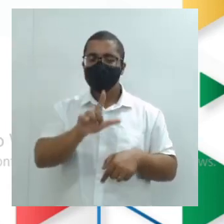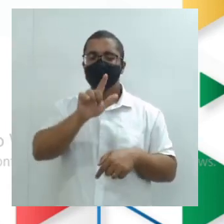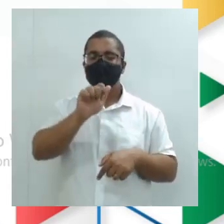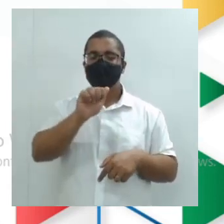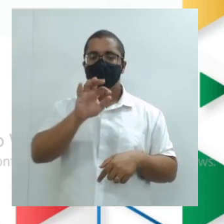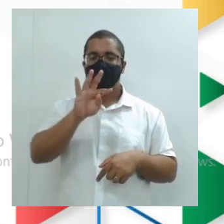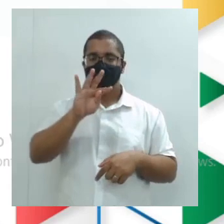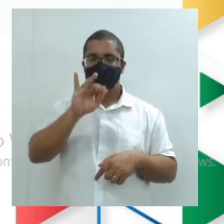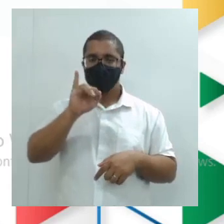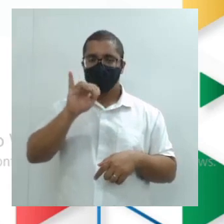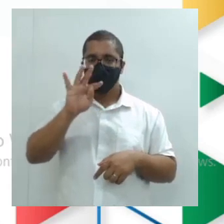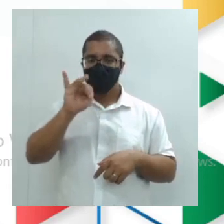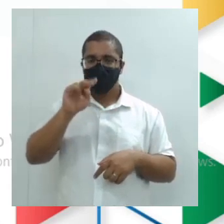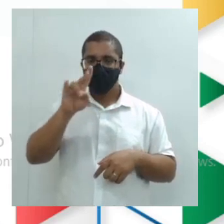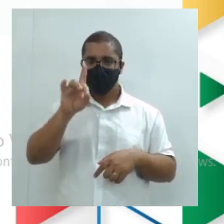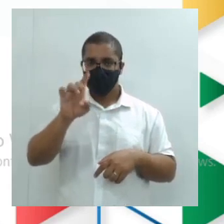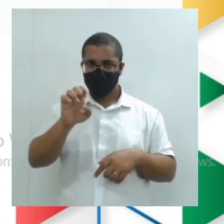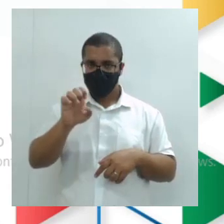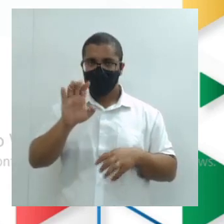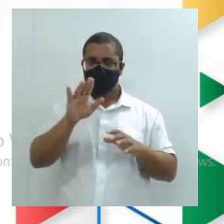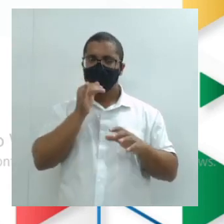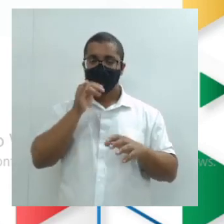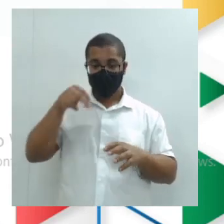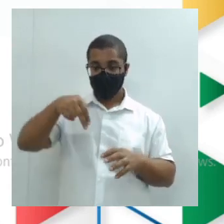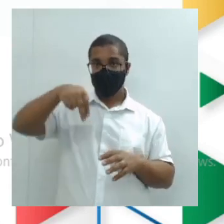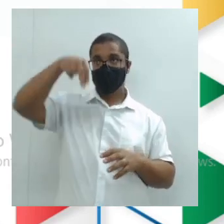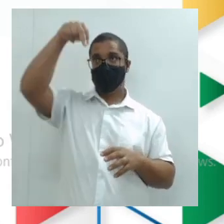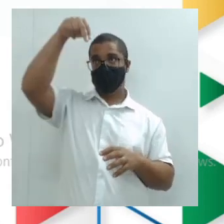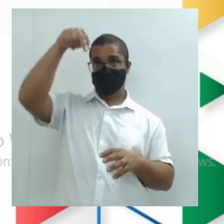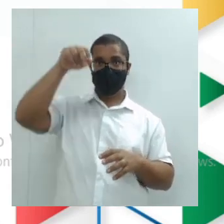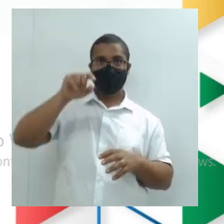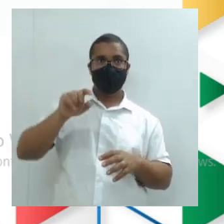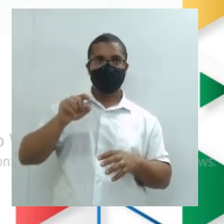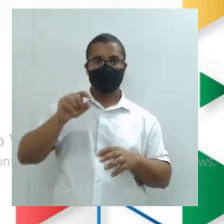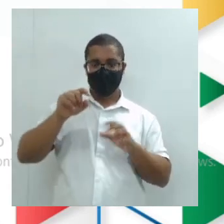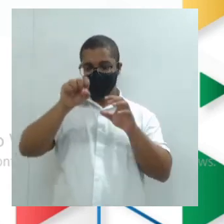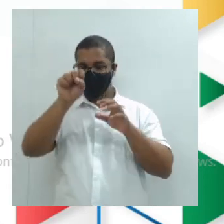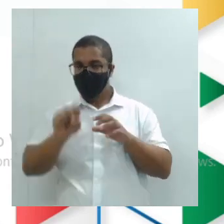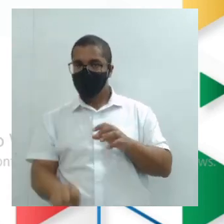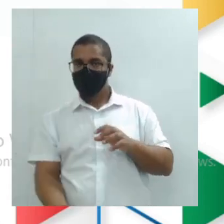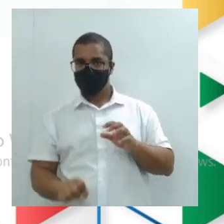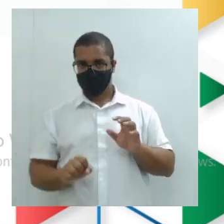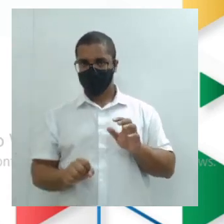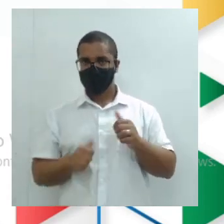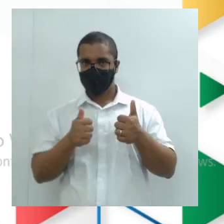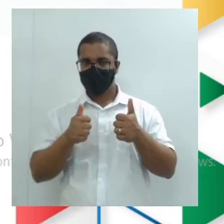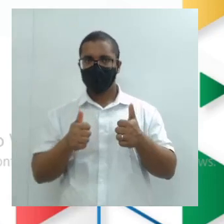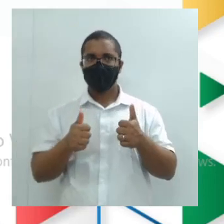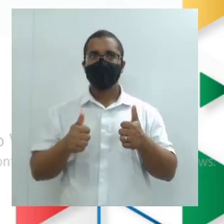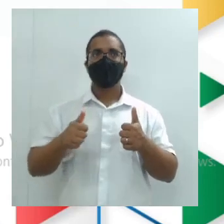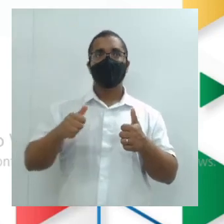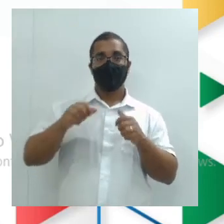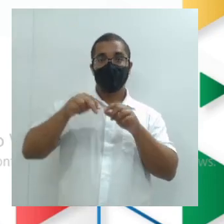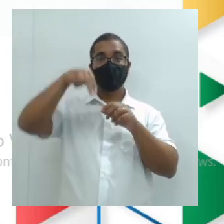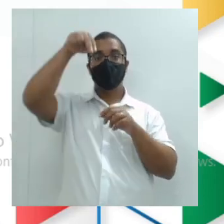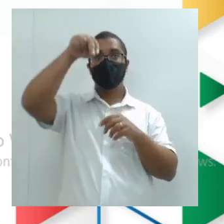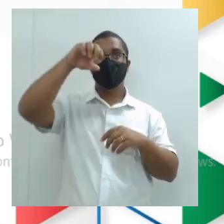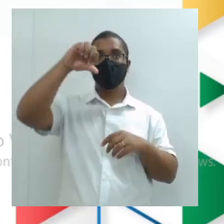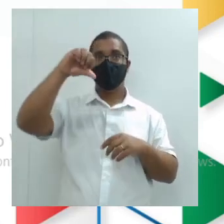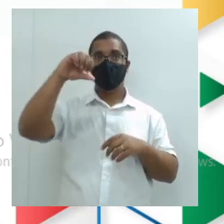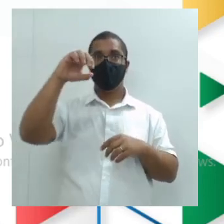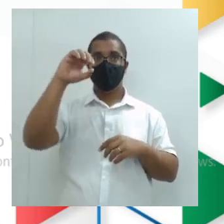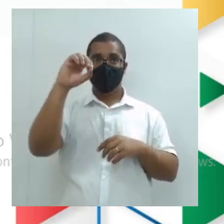Ó. O norte está lá em cima, o sul aqui embaixo do teu visor. O norte 90 graus, o